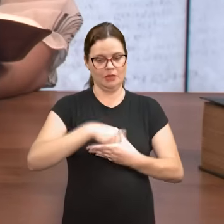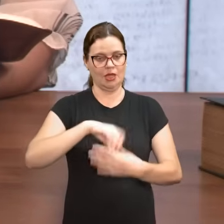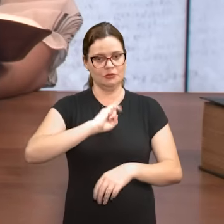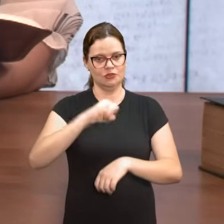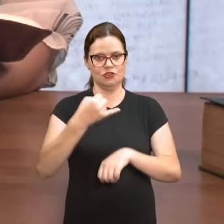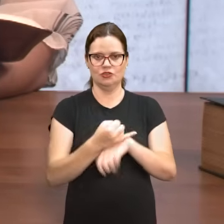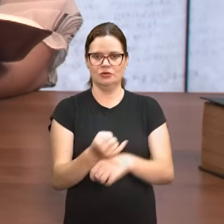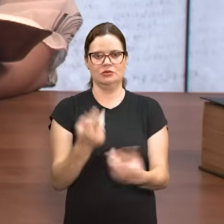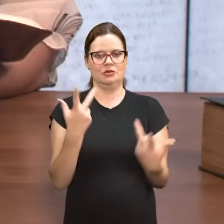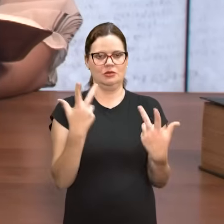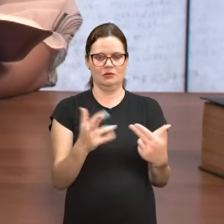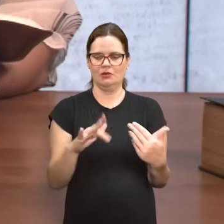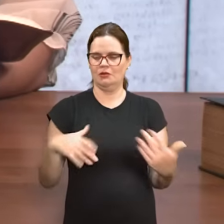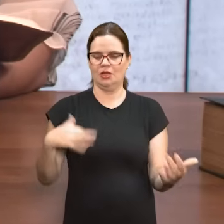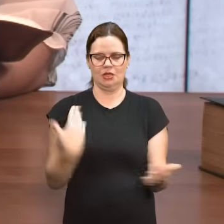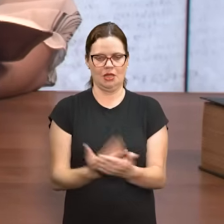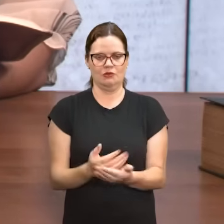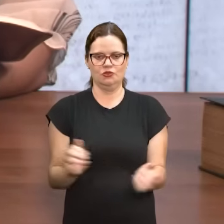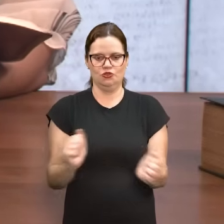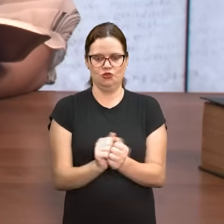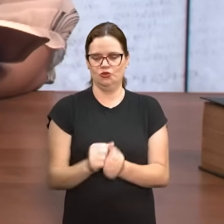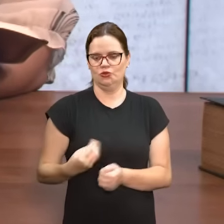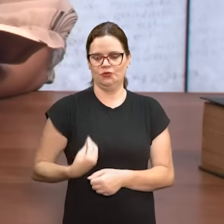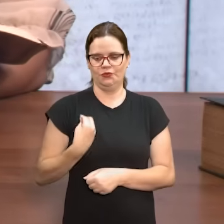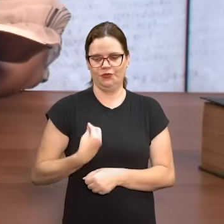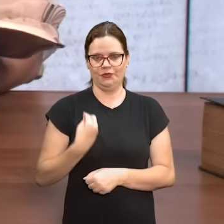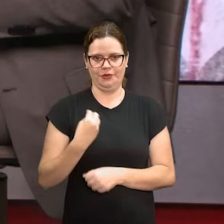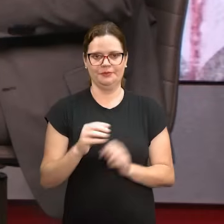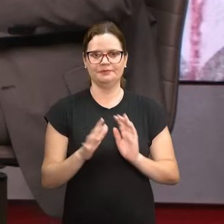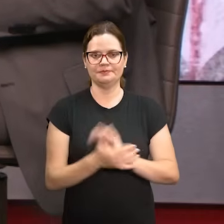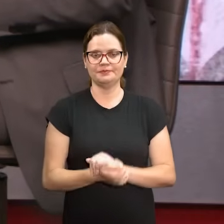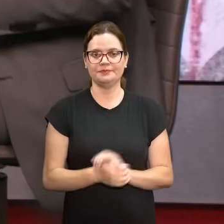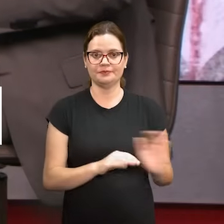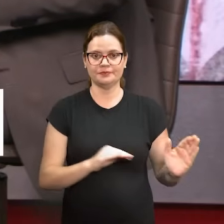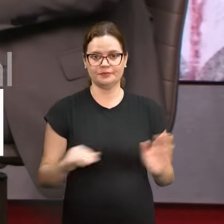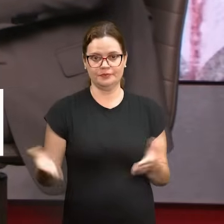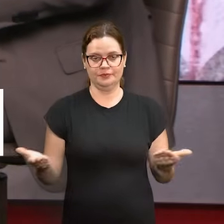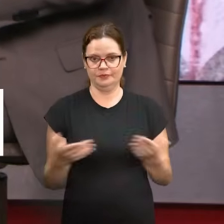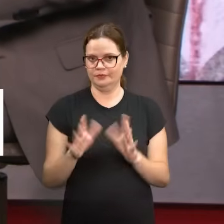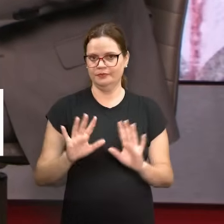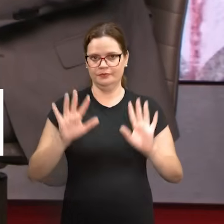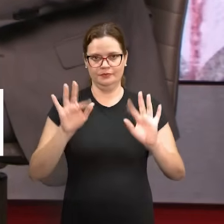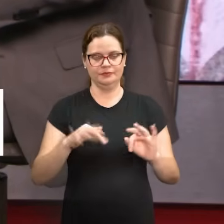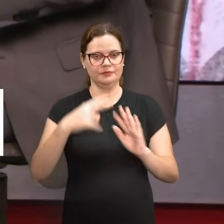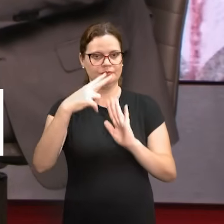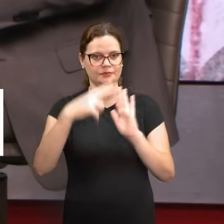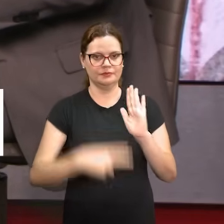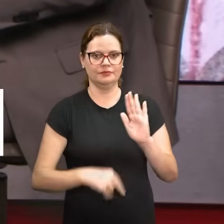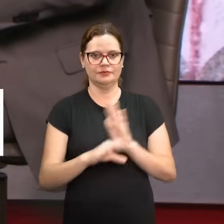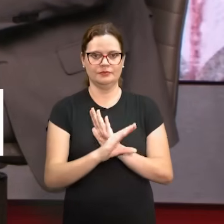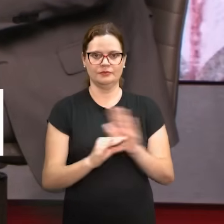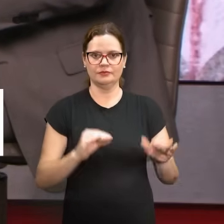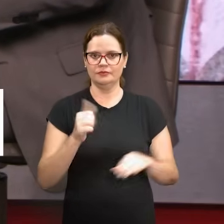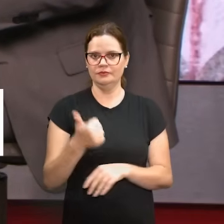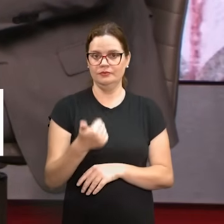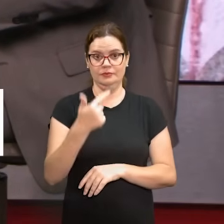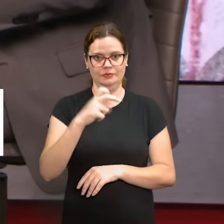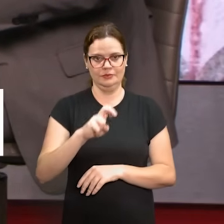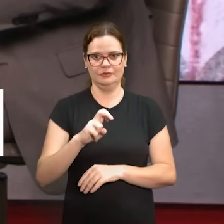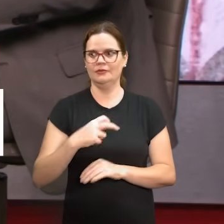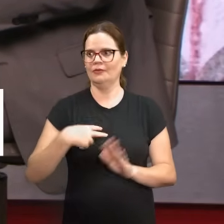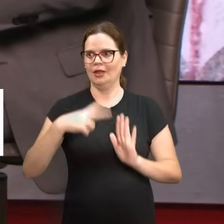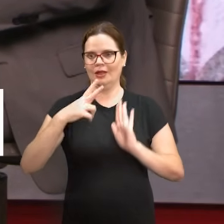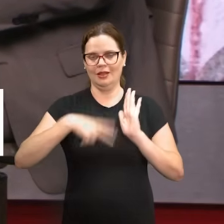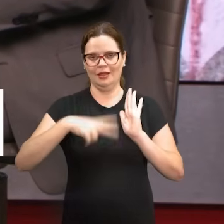Jerusalém até o dia de hoje. Então, terminamos aqui a leitura do capítulo 15, leitura difícil,